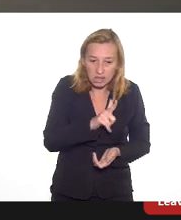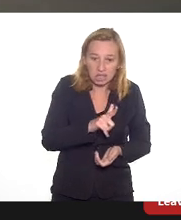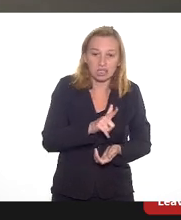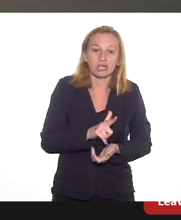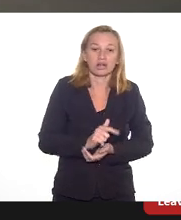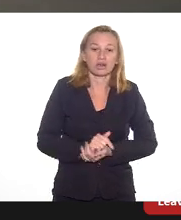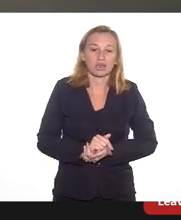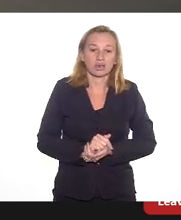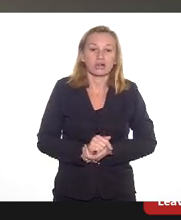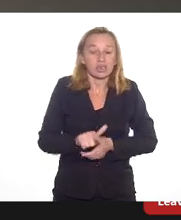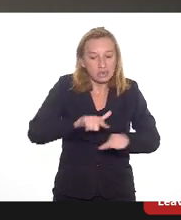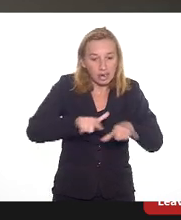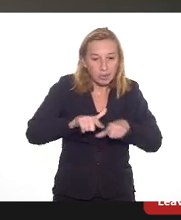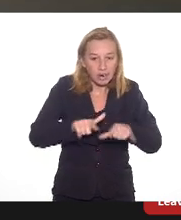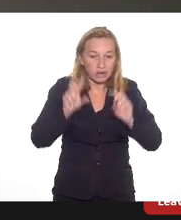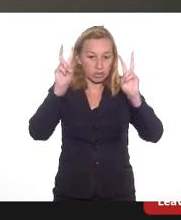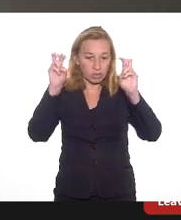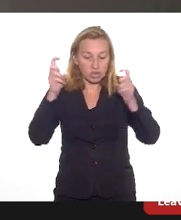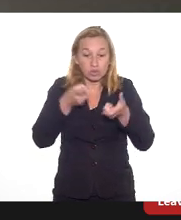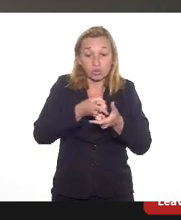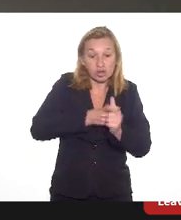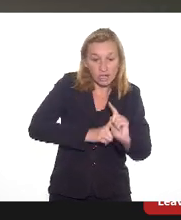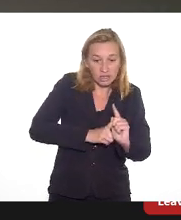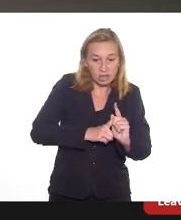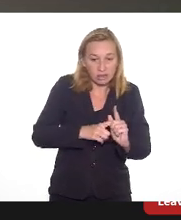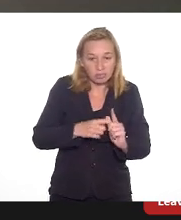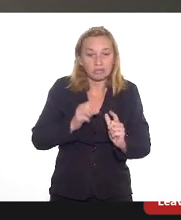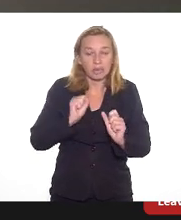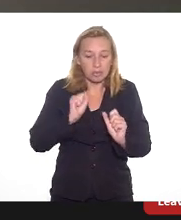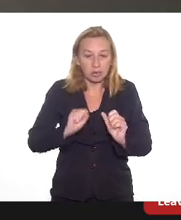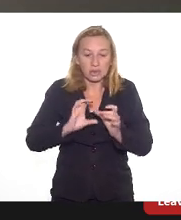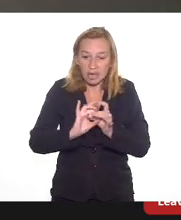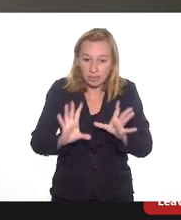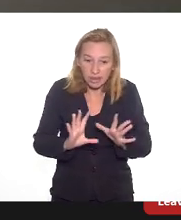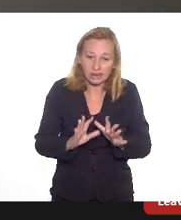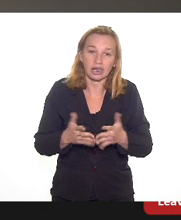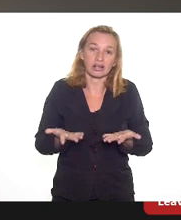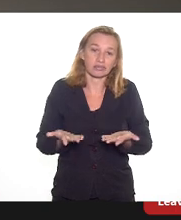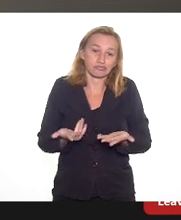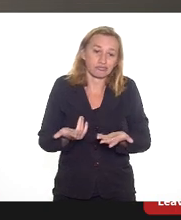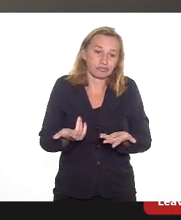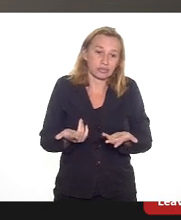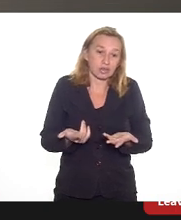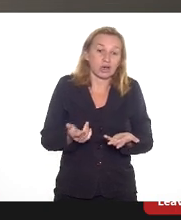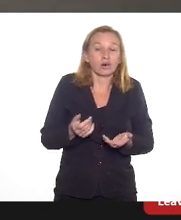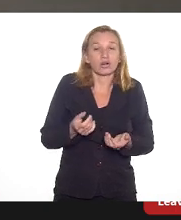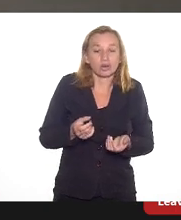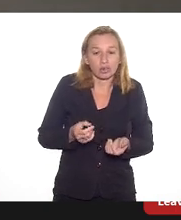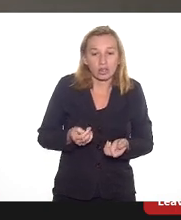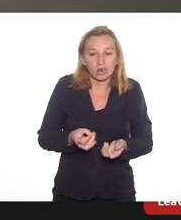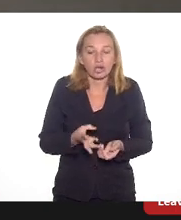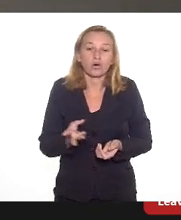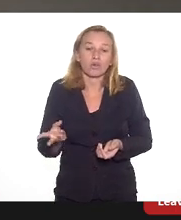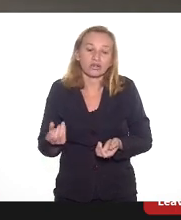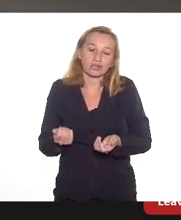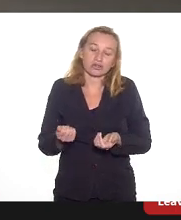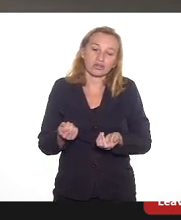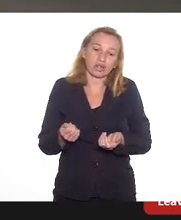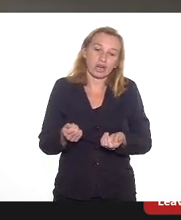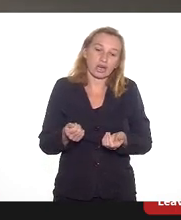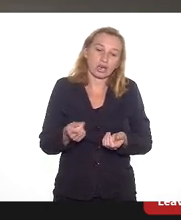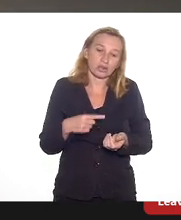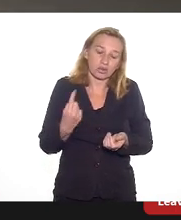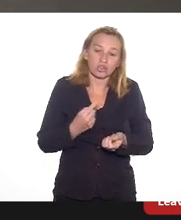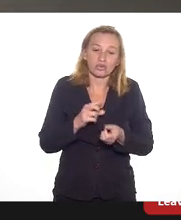conseguir isso trabalhando a questão da dívida para poder nos libertar dessas amarras, porque não adianta. Enquanto a gente estiver sob essa vara do